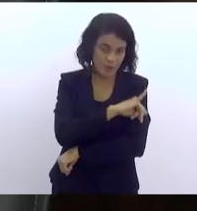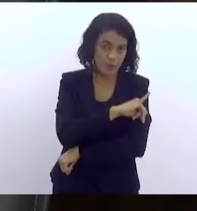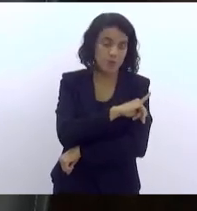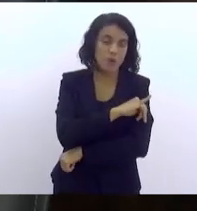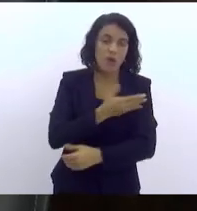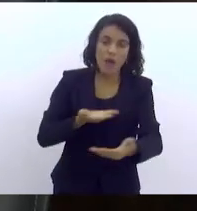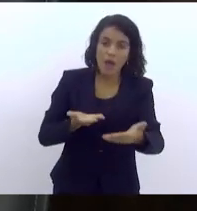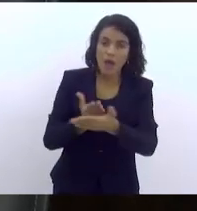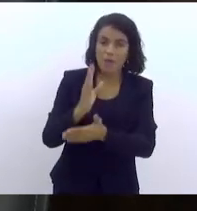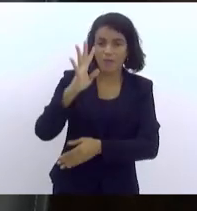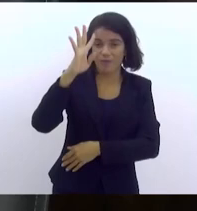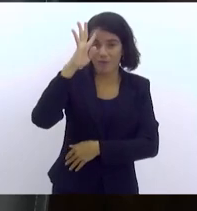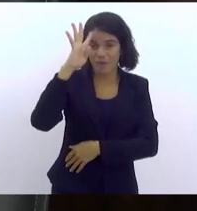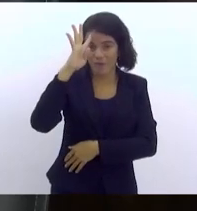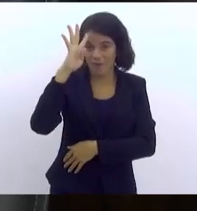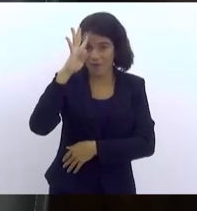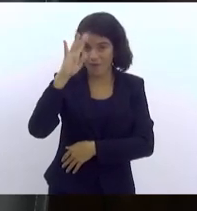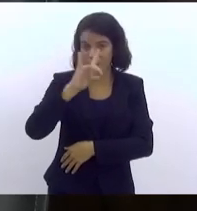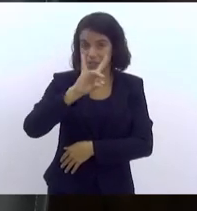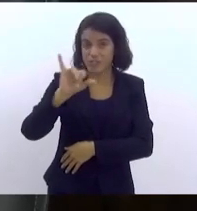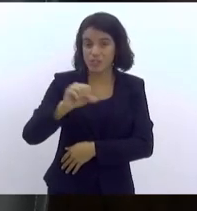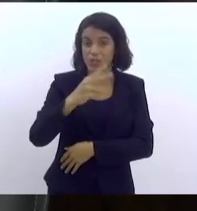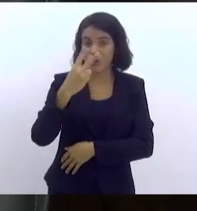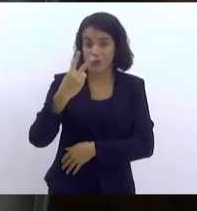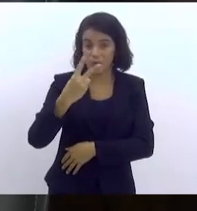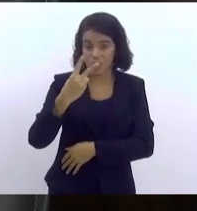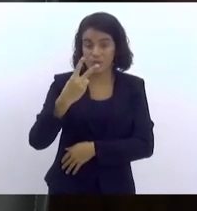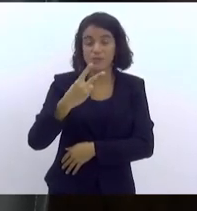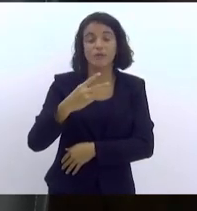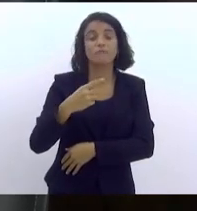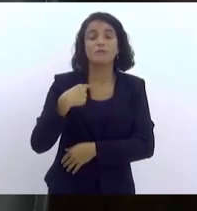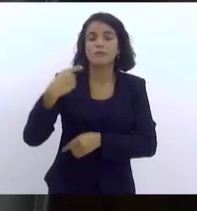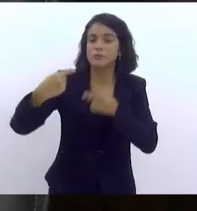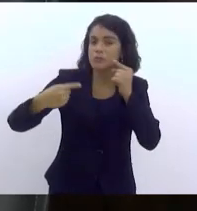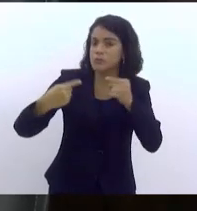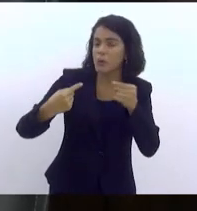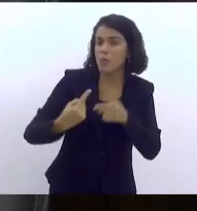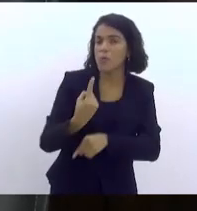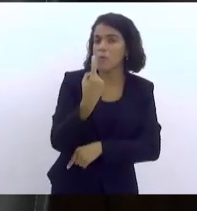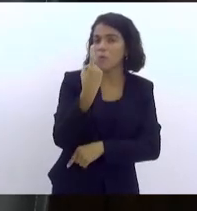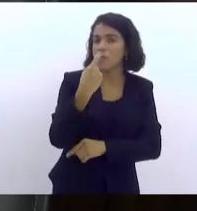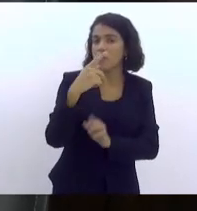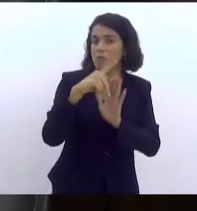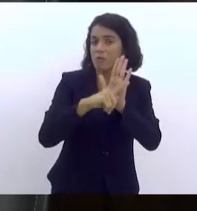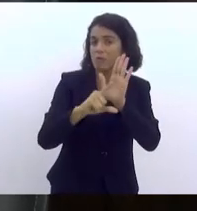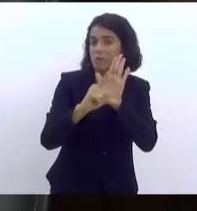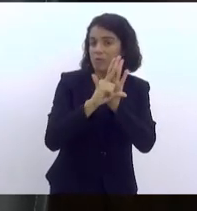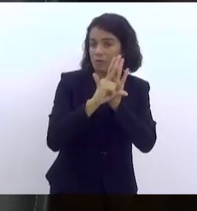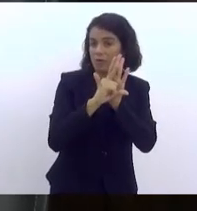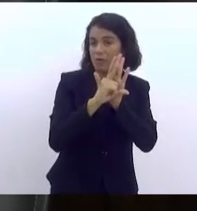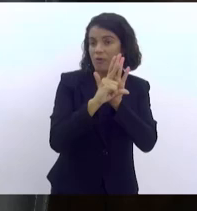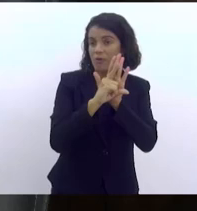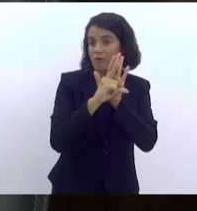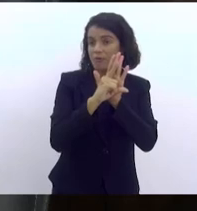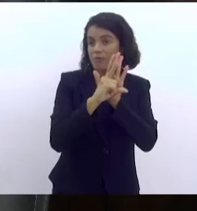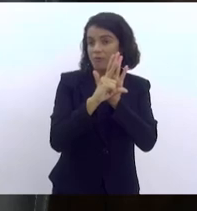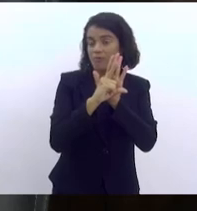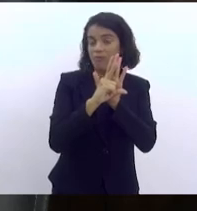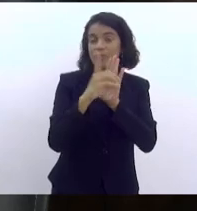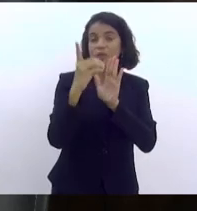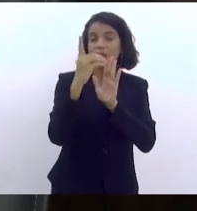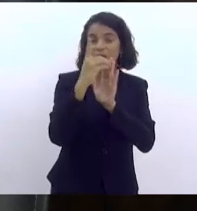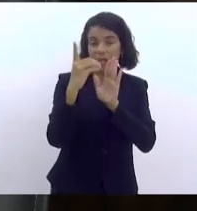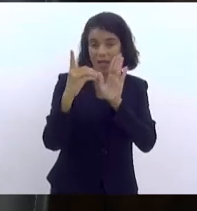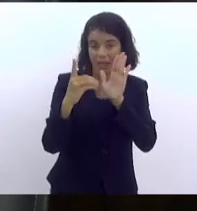aprovou nesta quarta-feira 02/12 em discussão única o projeto de decreto